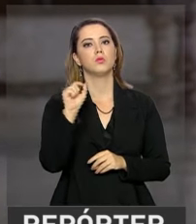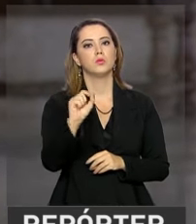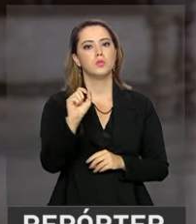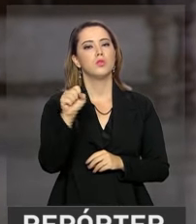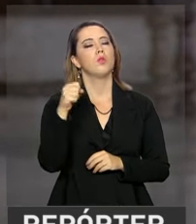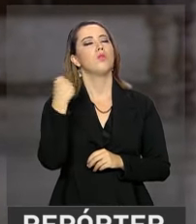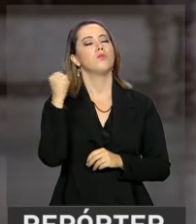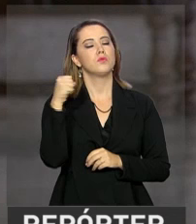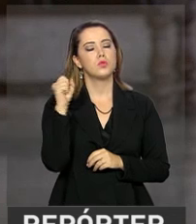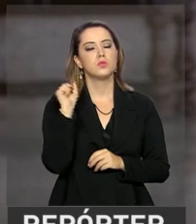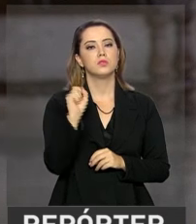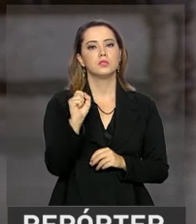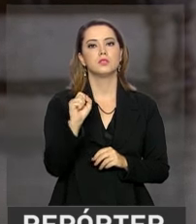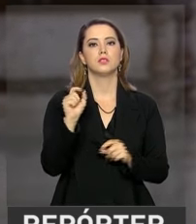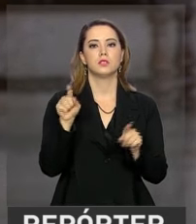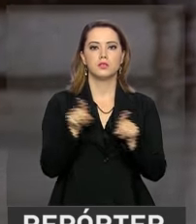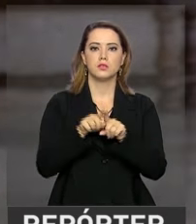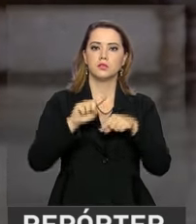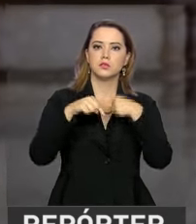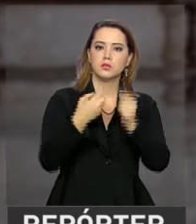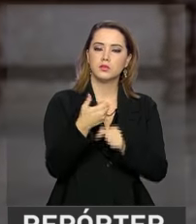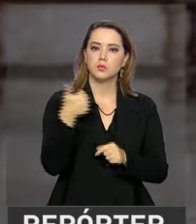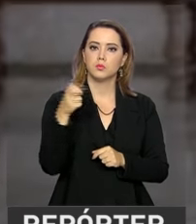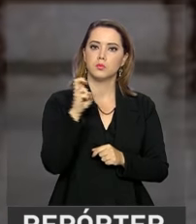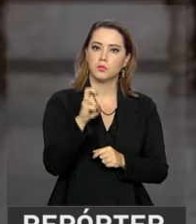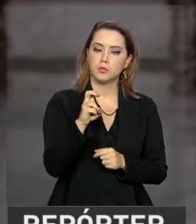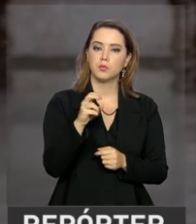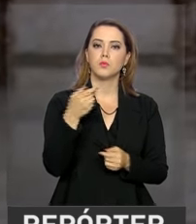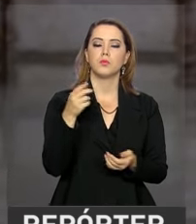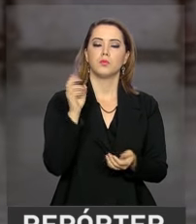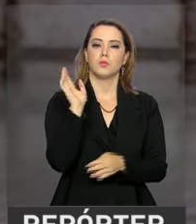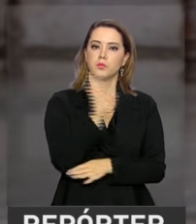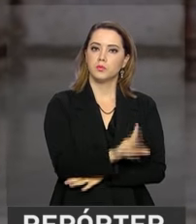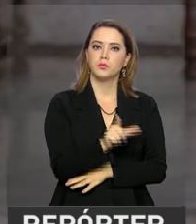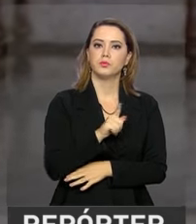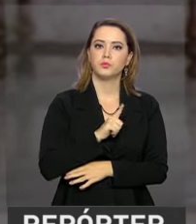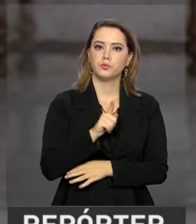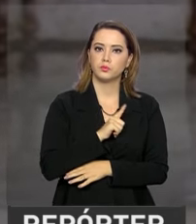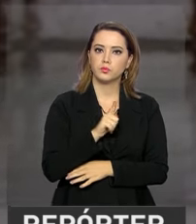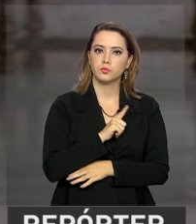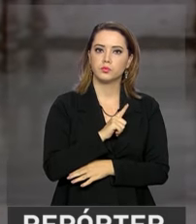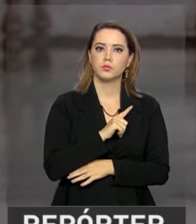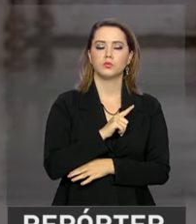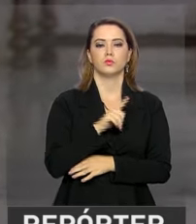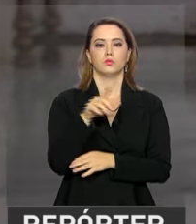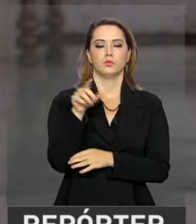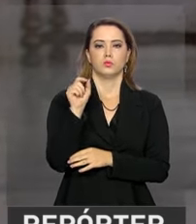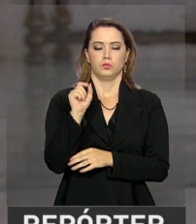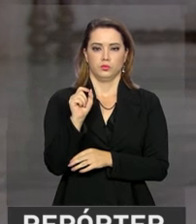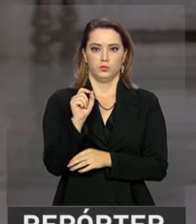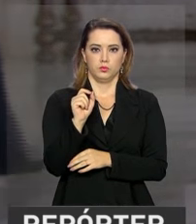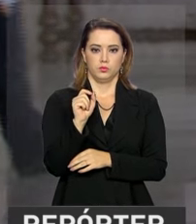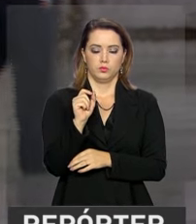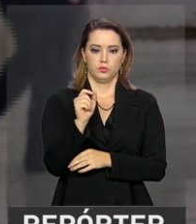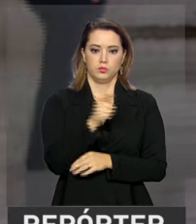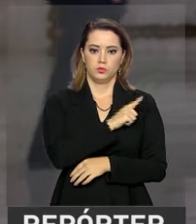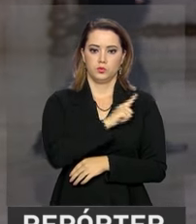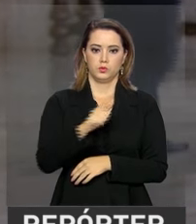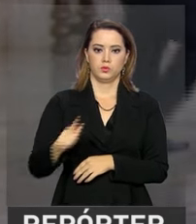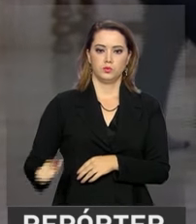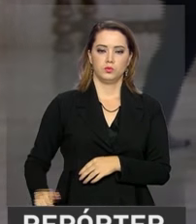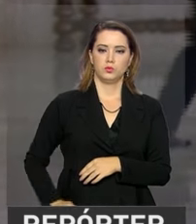Moreiro às 15 horas ele recebe o governador do Estado do Rio Grande do Norte Robinson